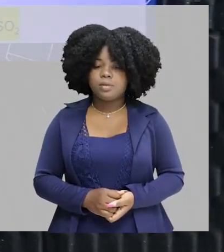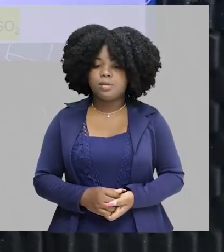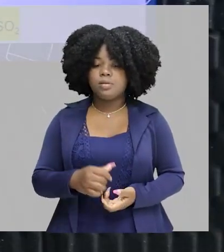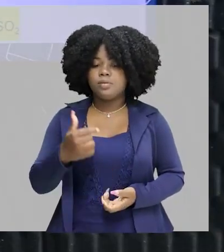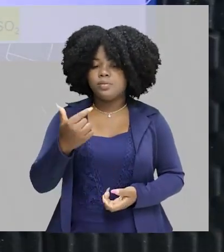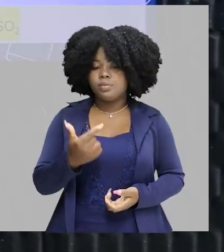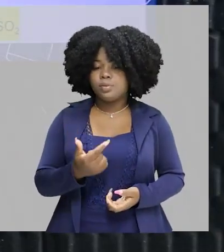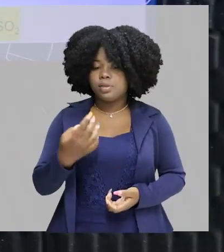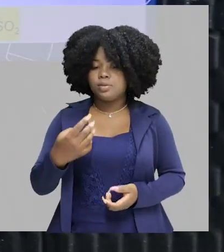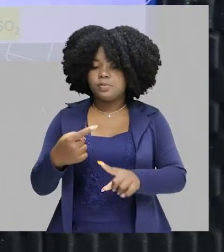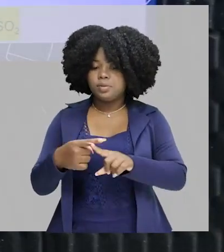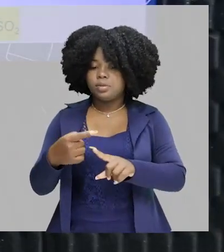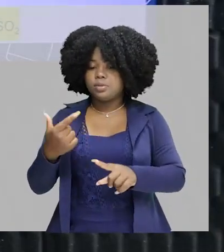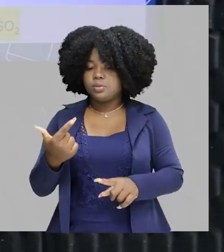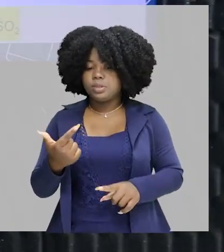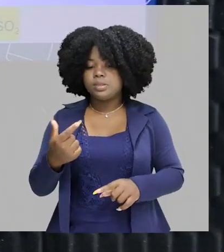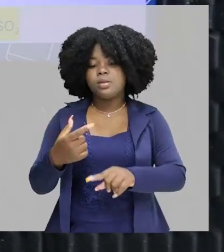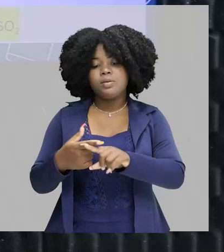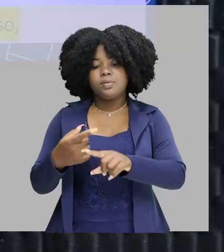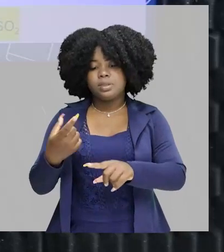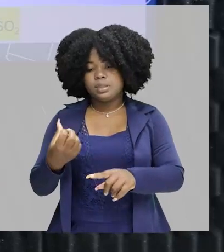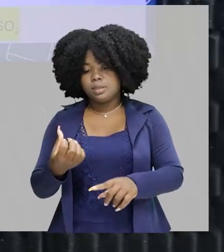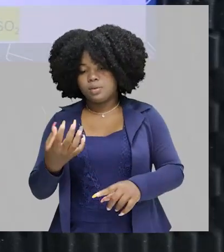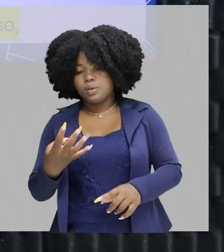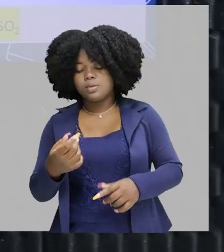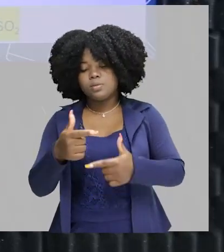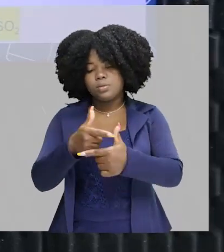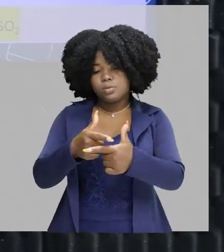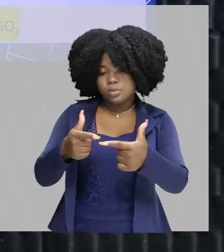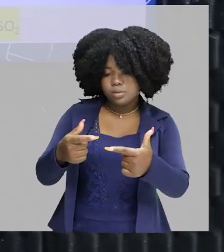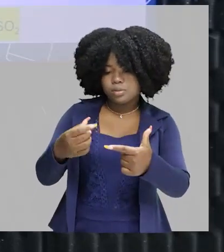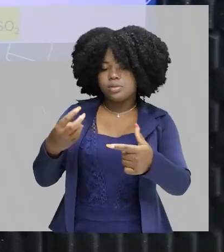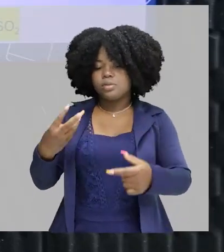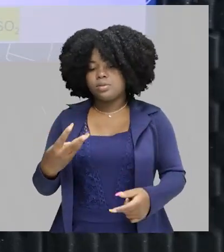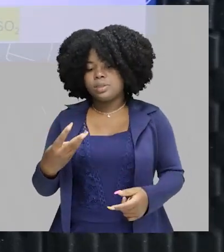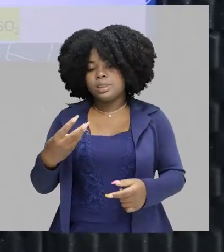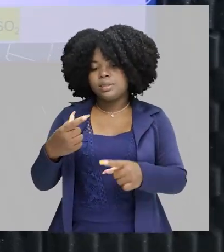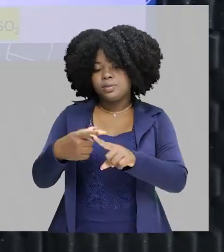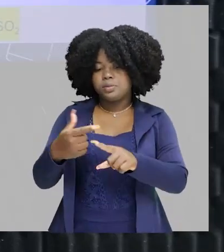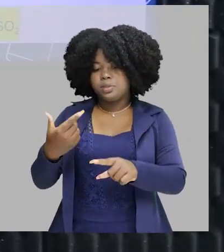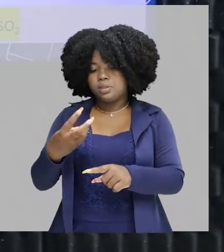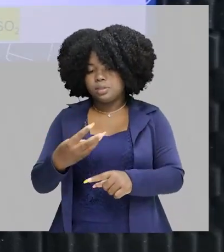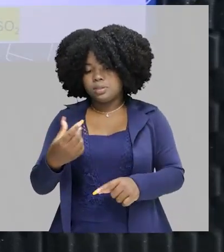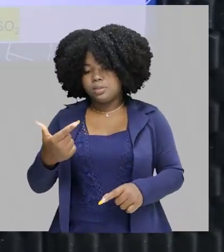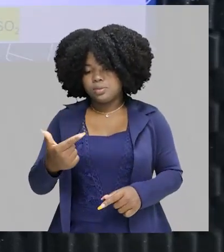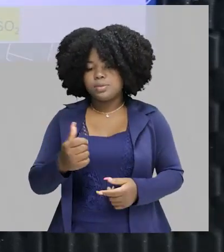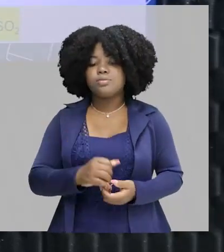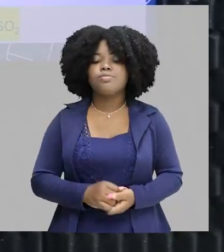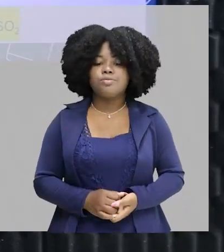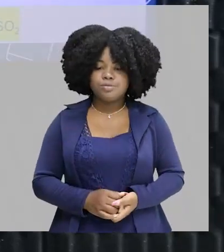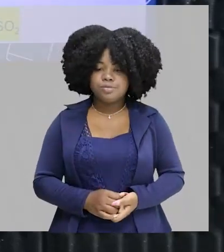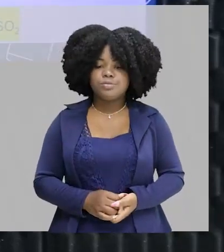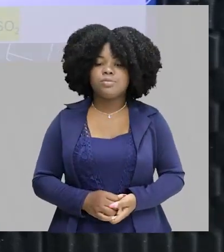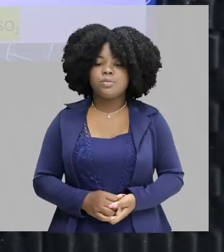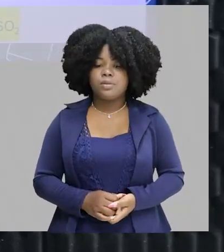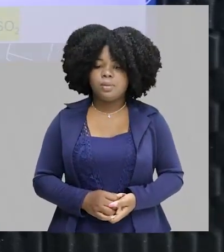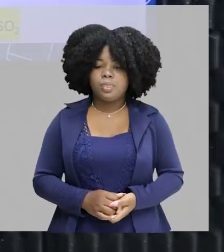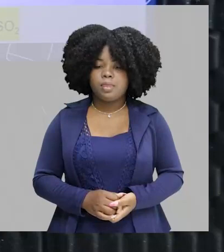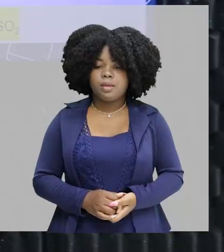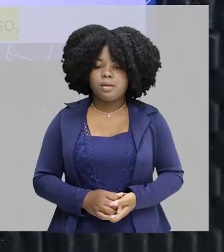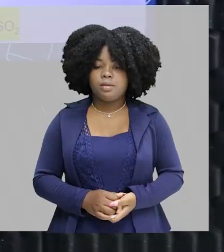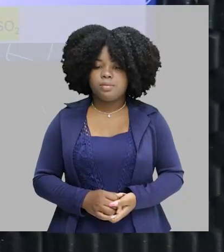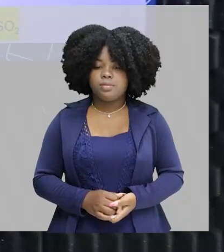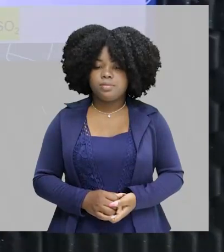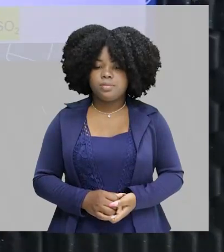só, 24 vezes 2 vezes 64, dividido por 3 vezes 32.